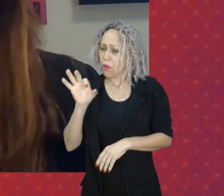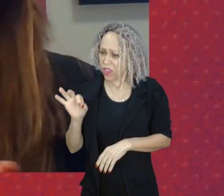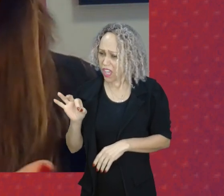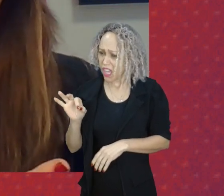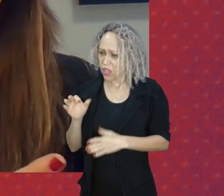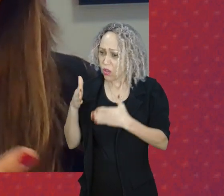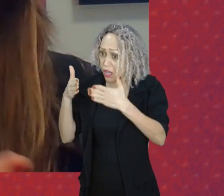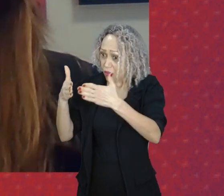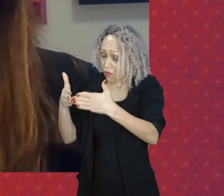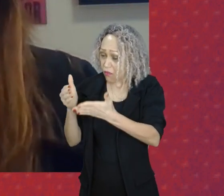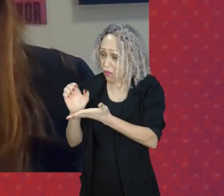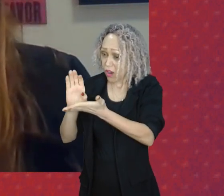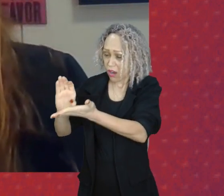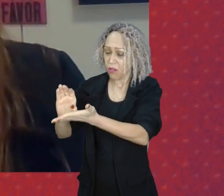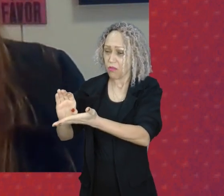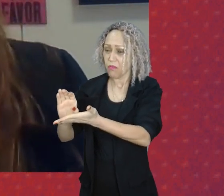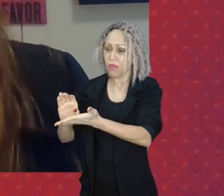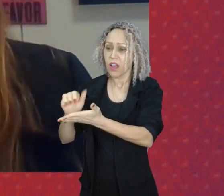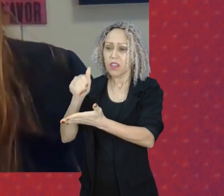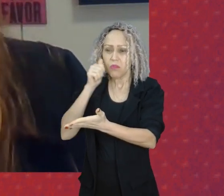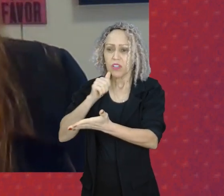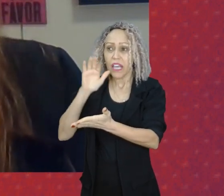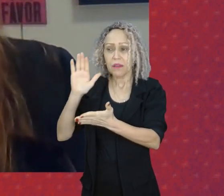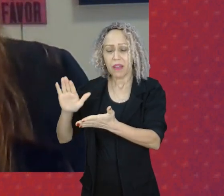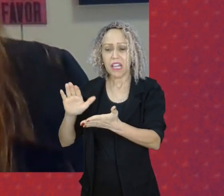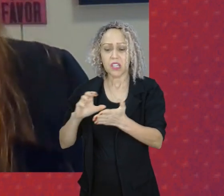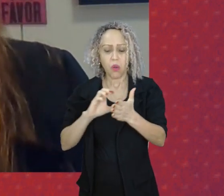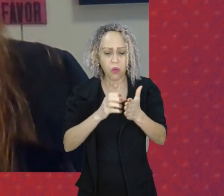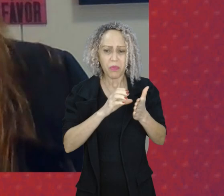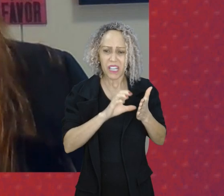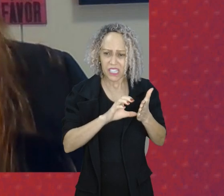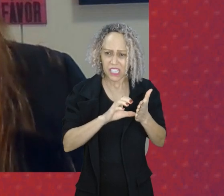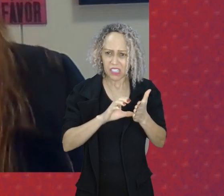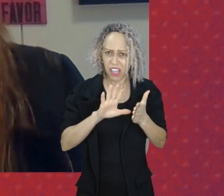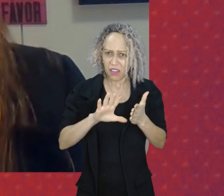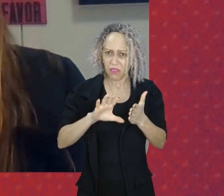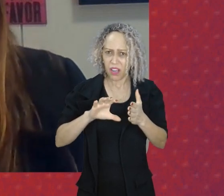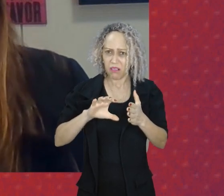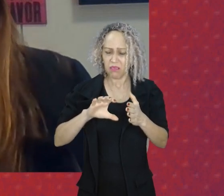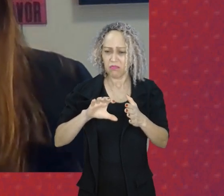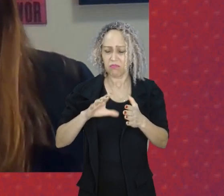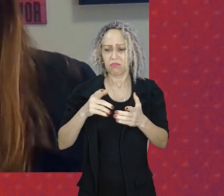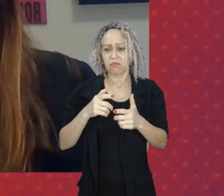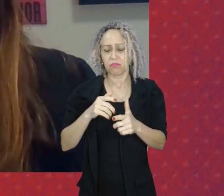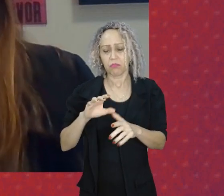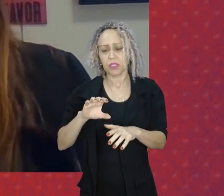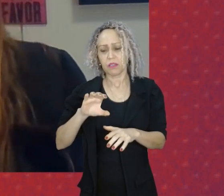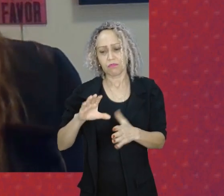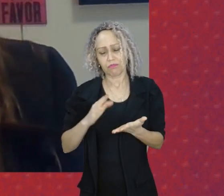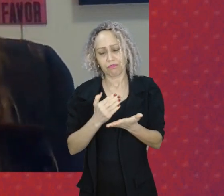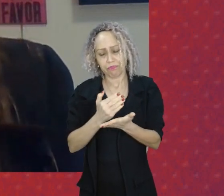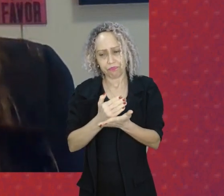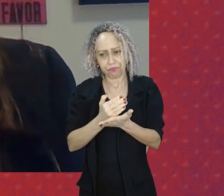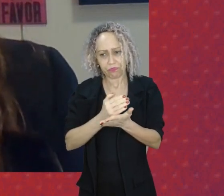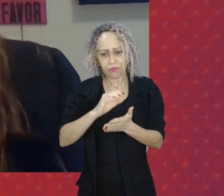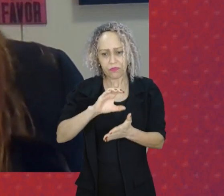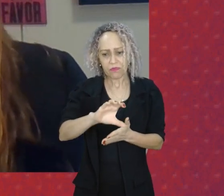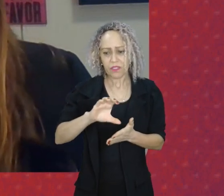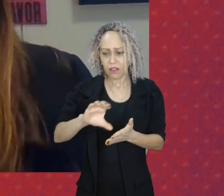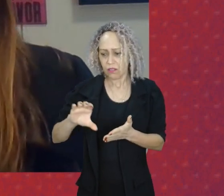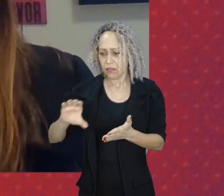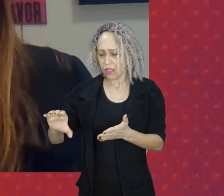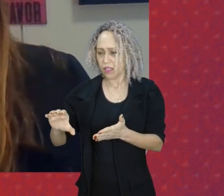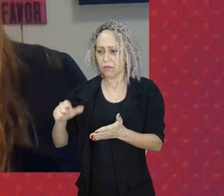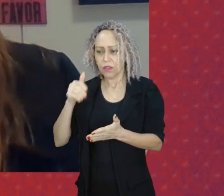não vão distribuir igualitariamente entre todas as mulheres candidatas. Eles podem, inclusive, usar esses 30%